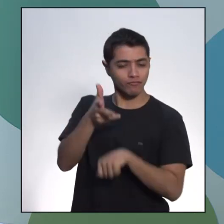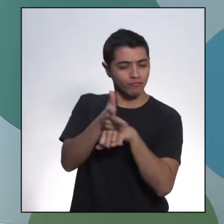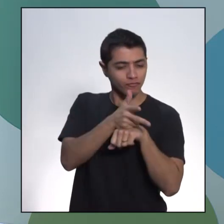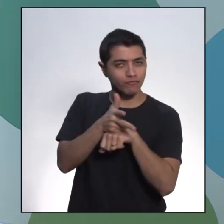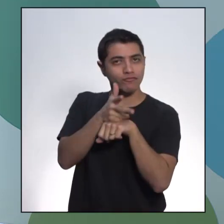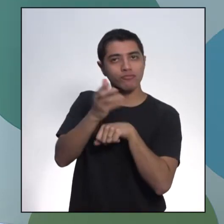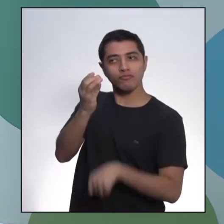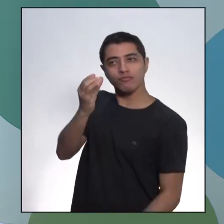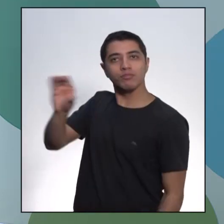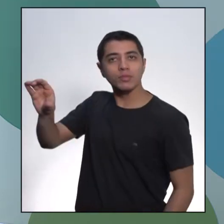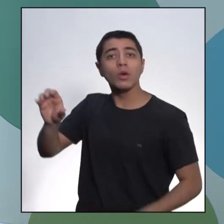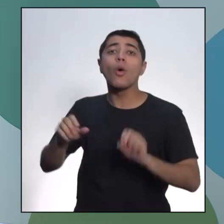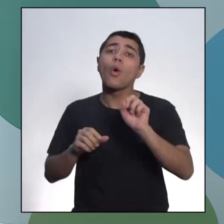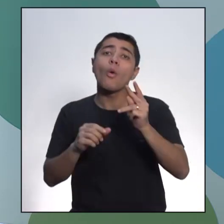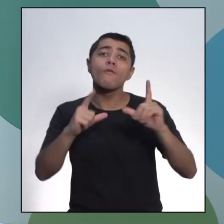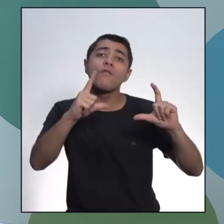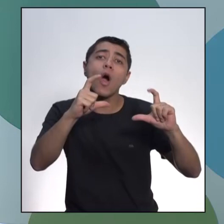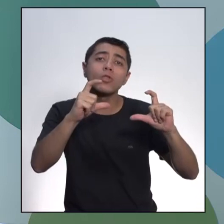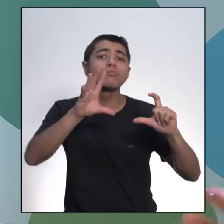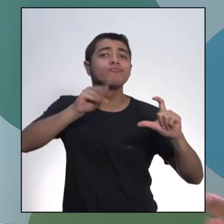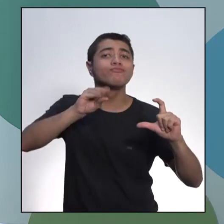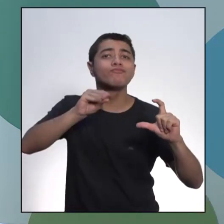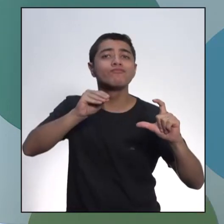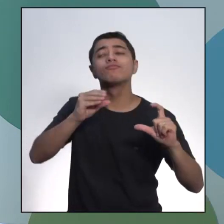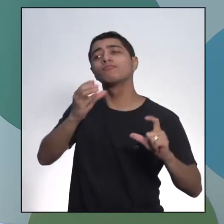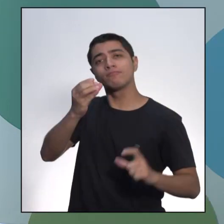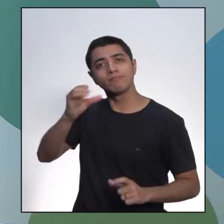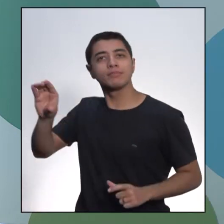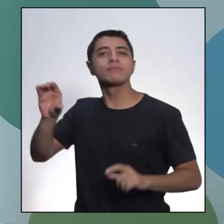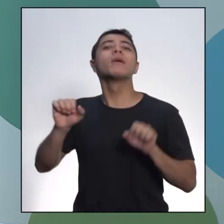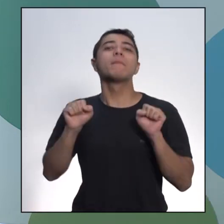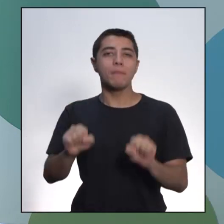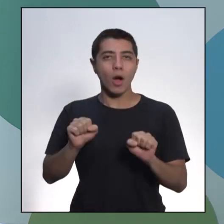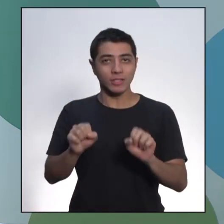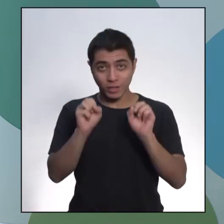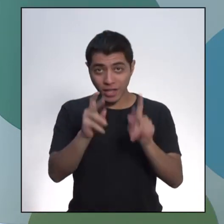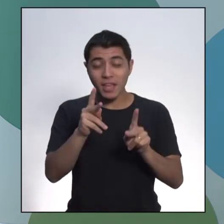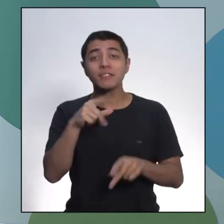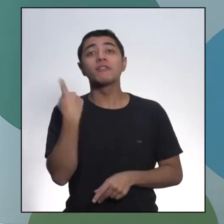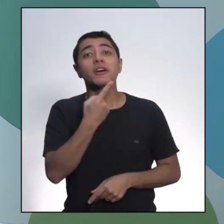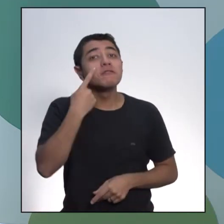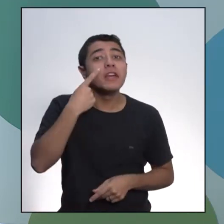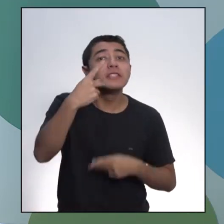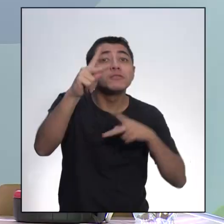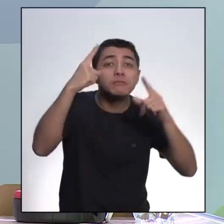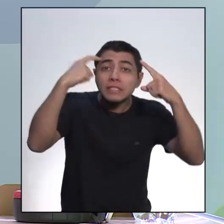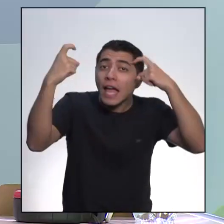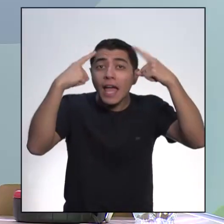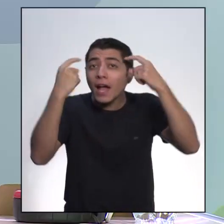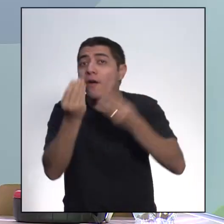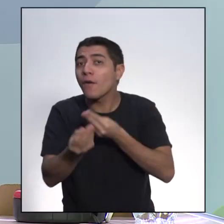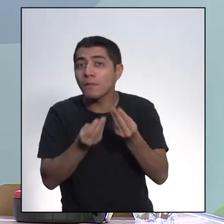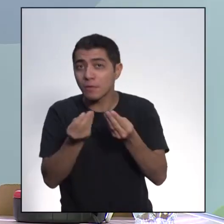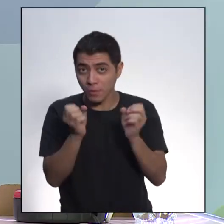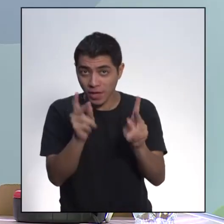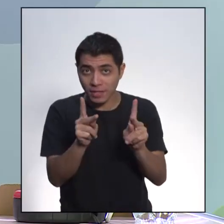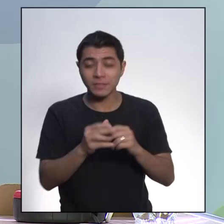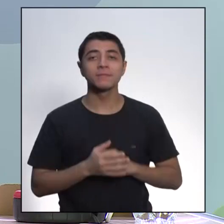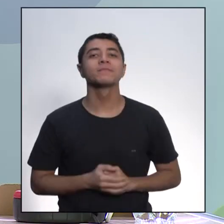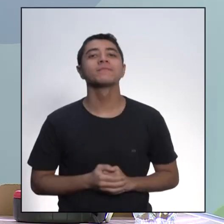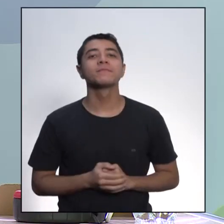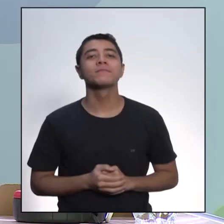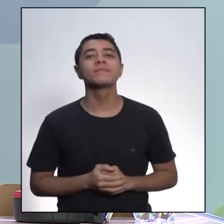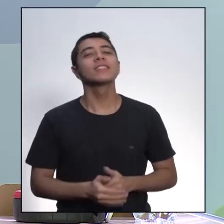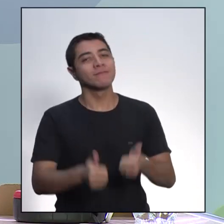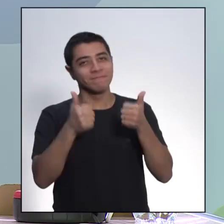a criatividade de vocês, como funcionou, né, o carrinho de vocês. Acho que é isso. Então, gente, muito obrigada,